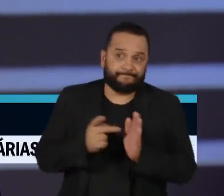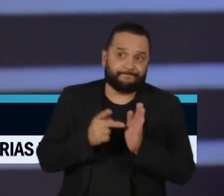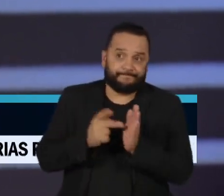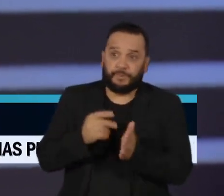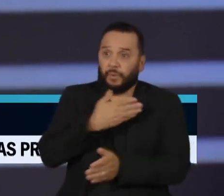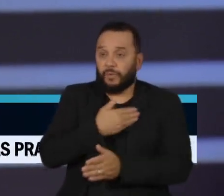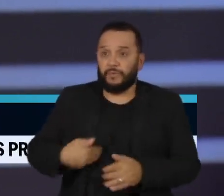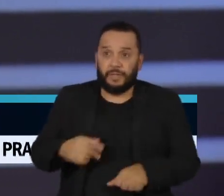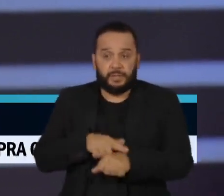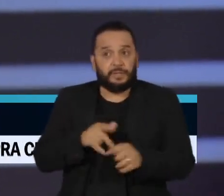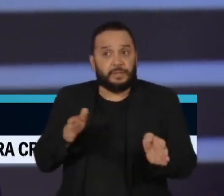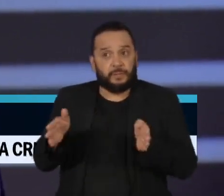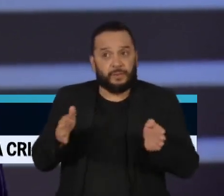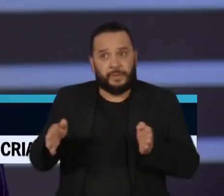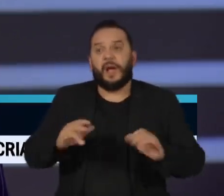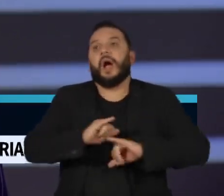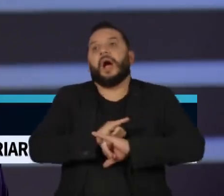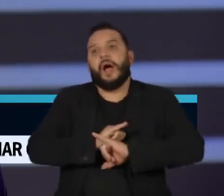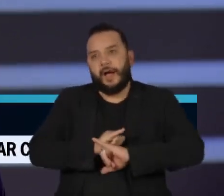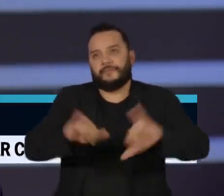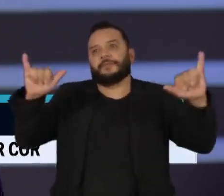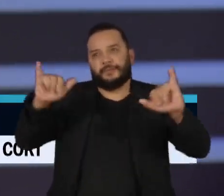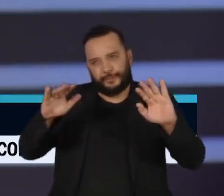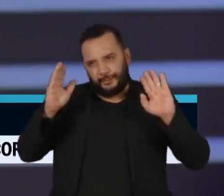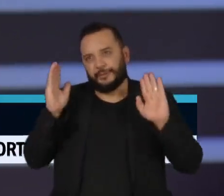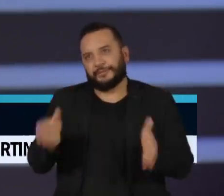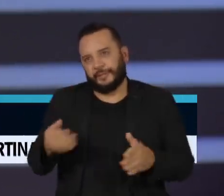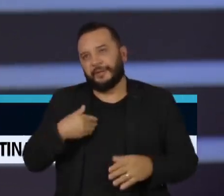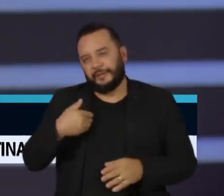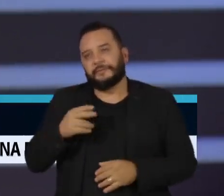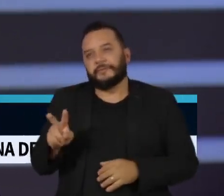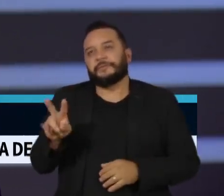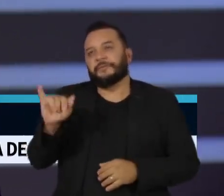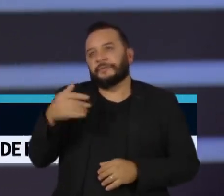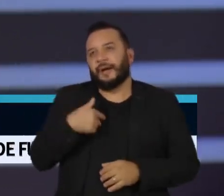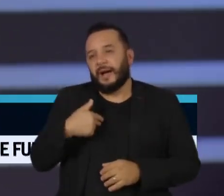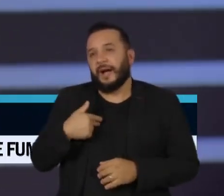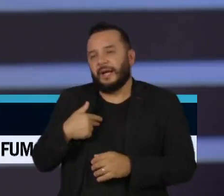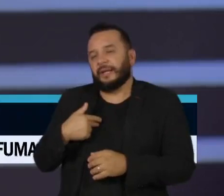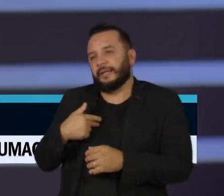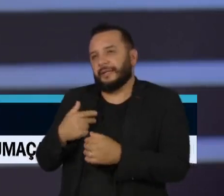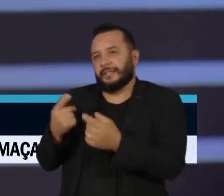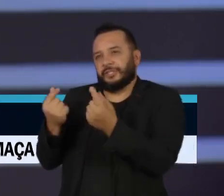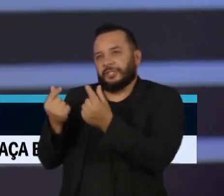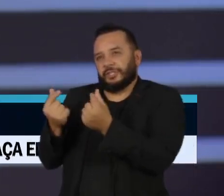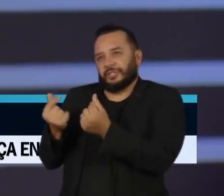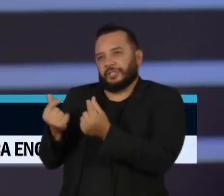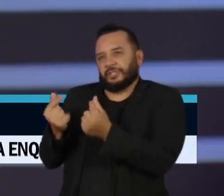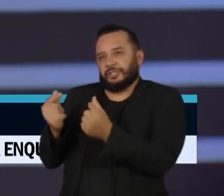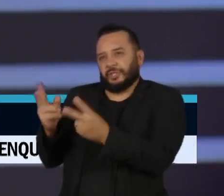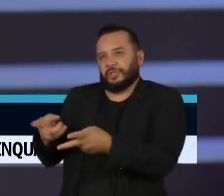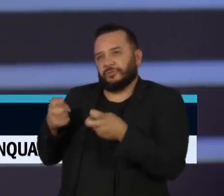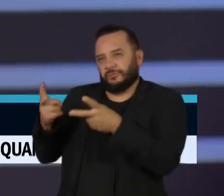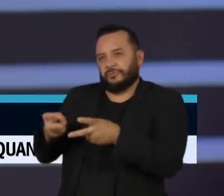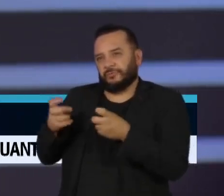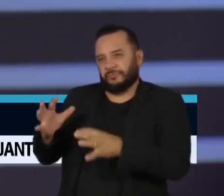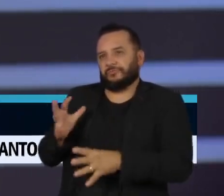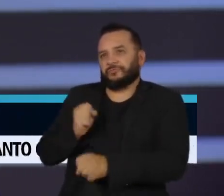nesse momento, já anunciou que procura otimizar as suas receitas, né? Otimizar as receitas